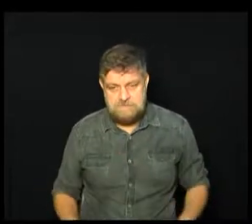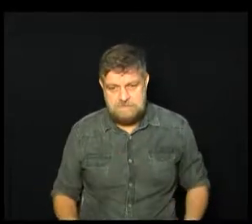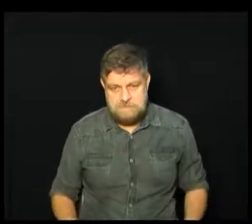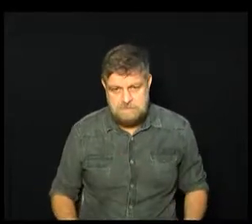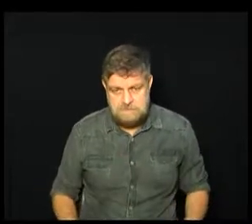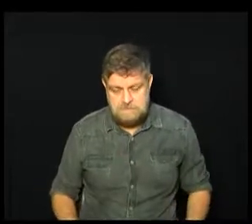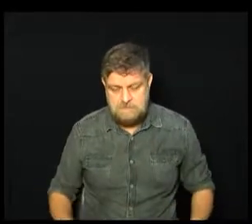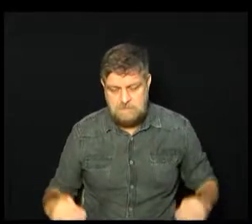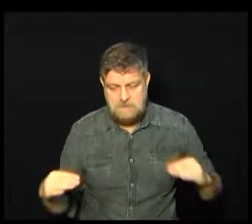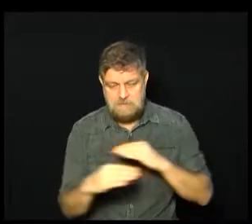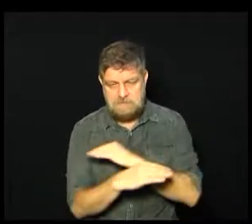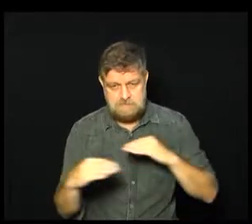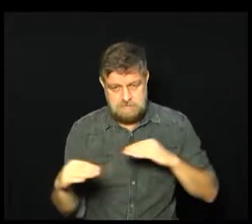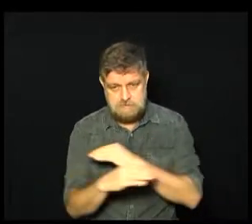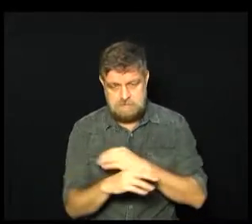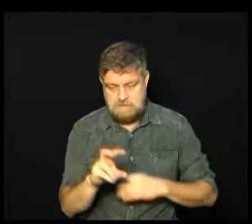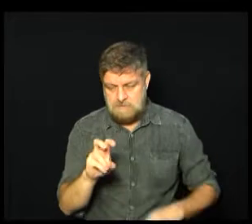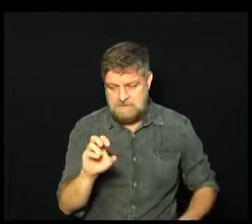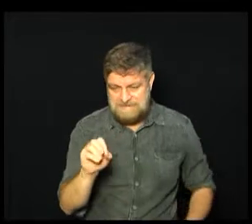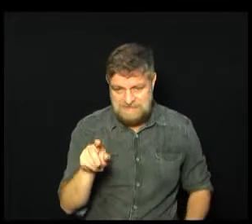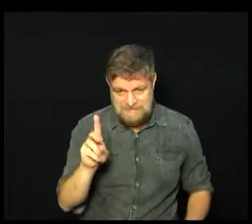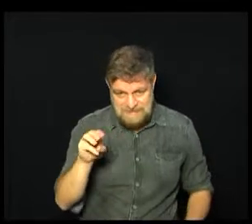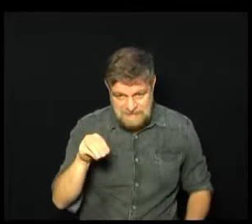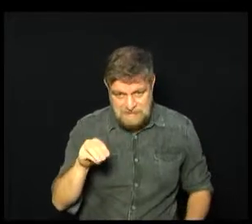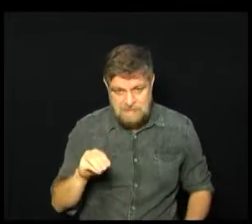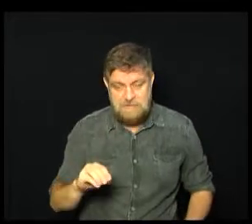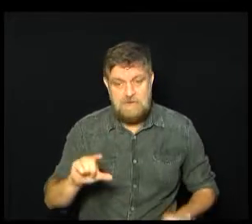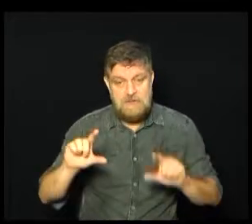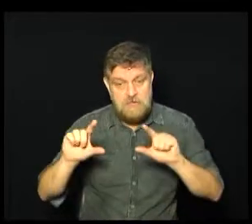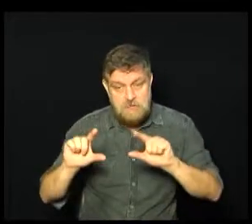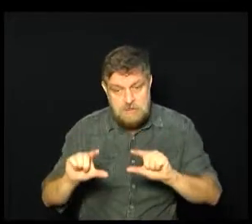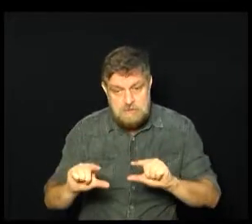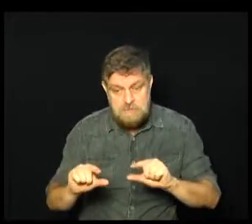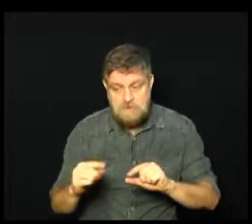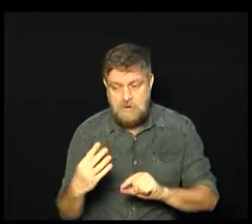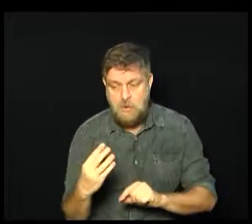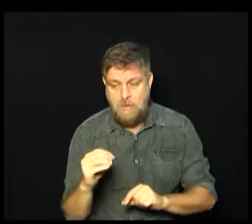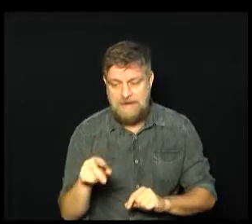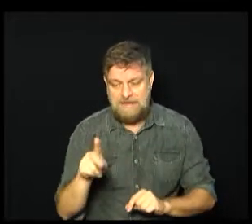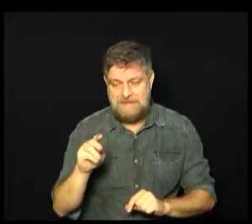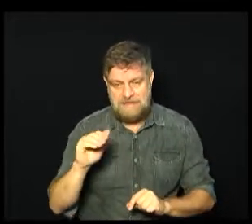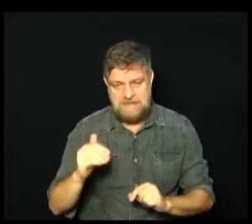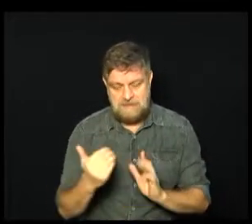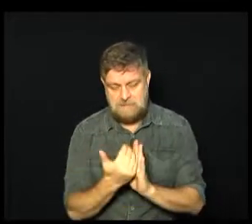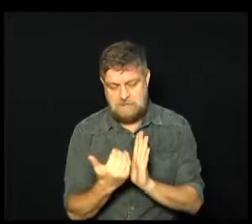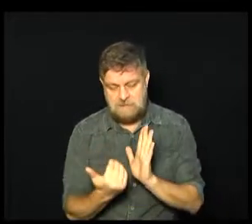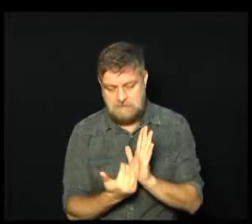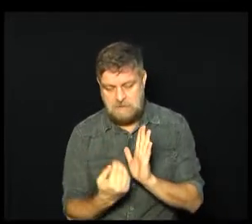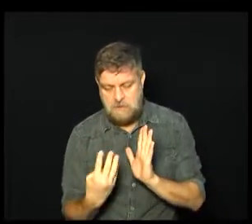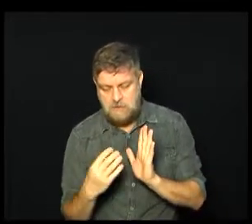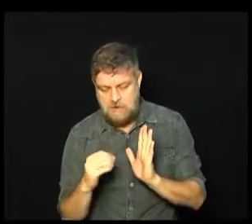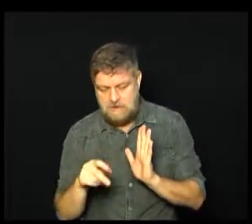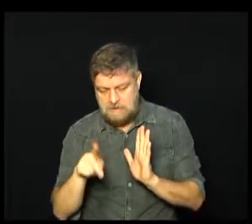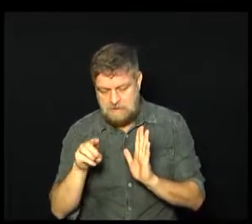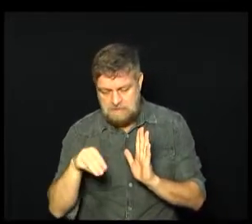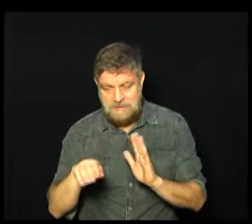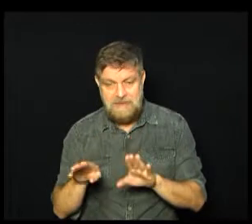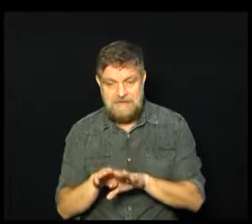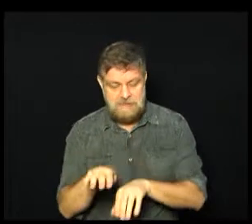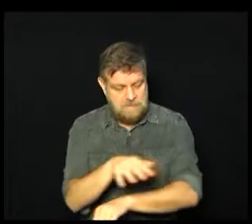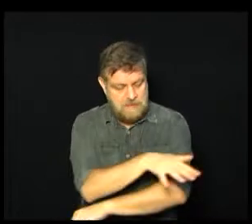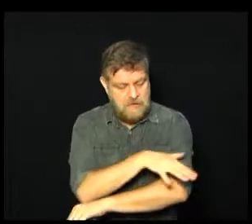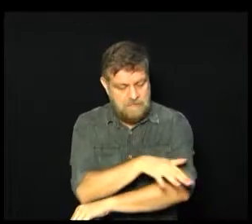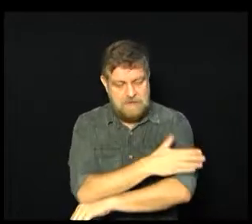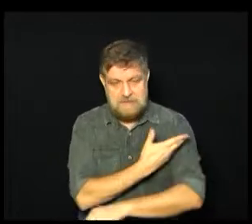vias permitidas de 50 para 40 km por hora e institui o uso em praças públicas, né, utilizando